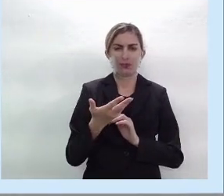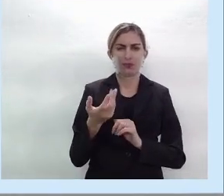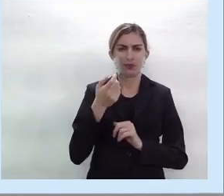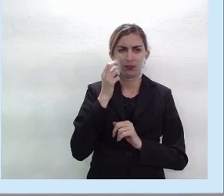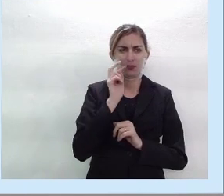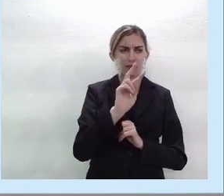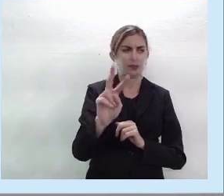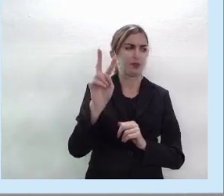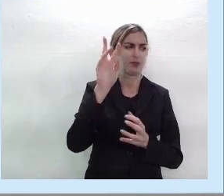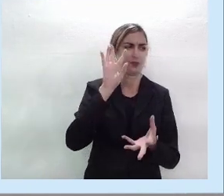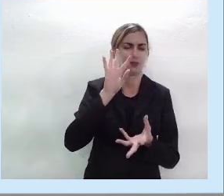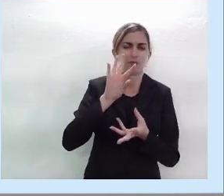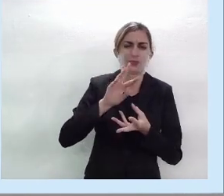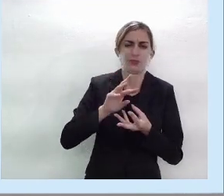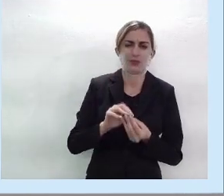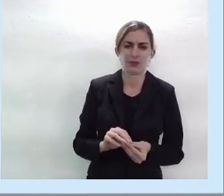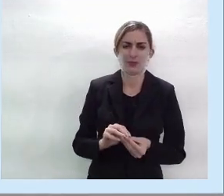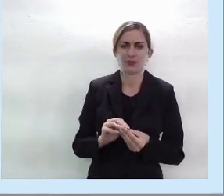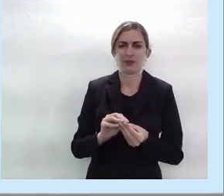E agora que a gente já